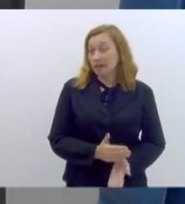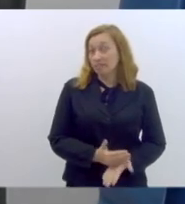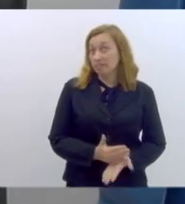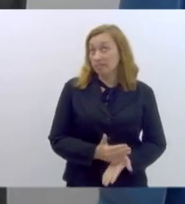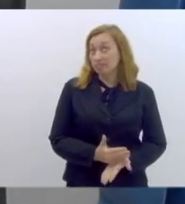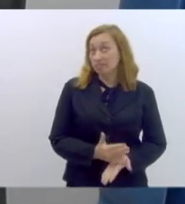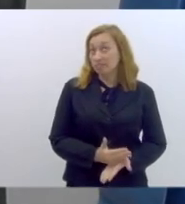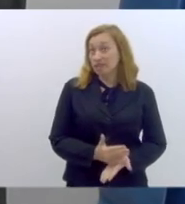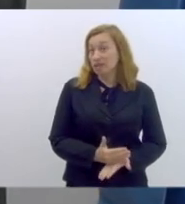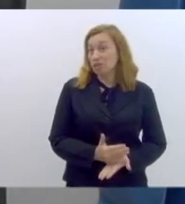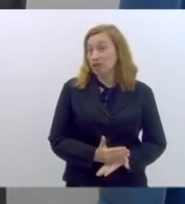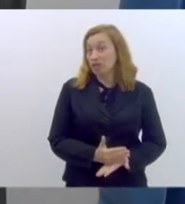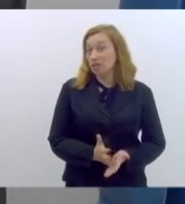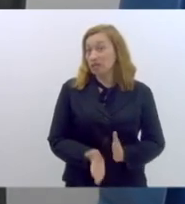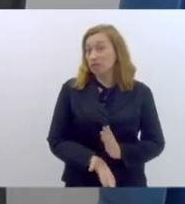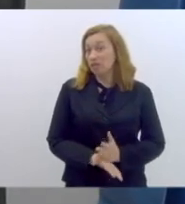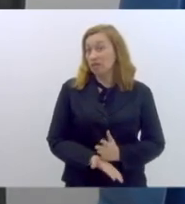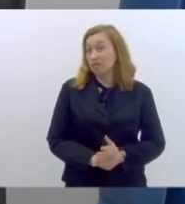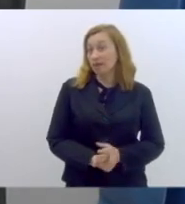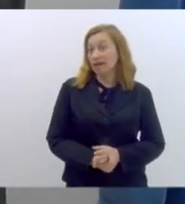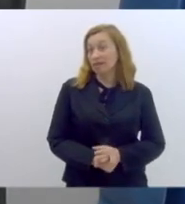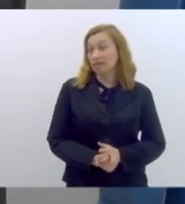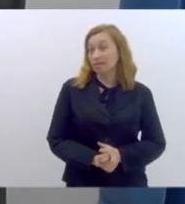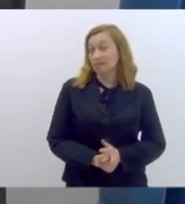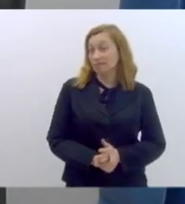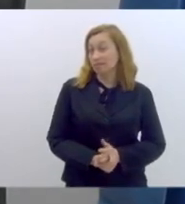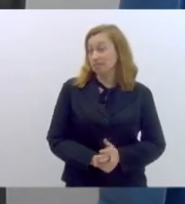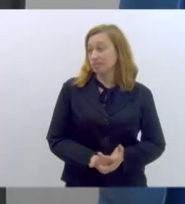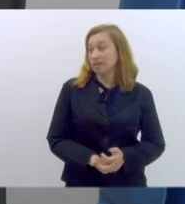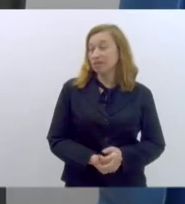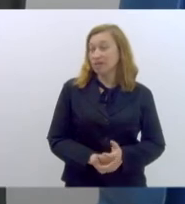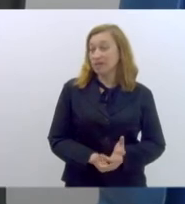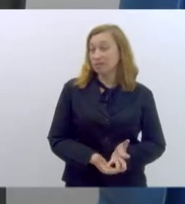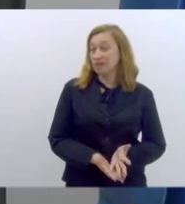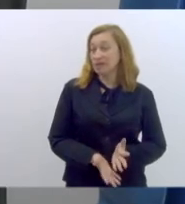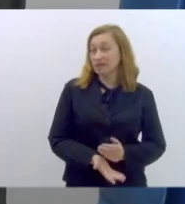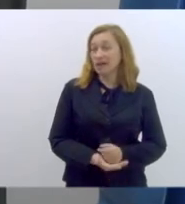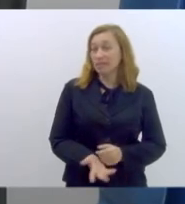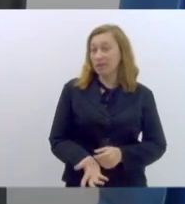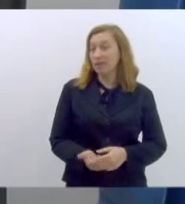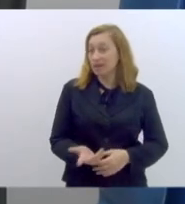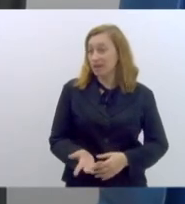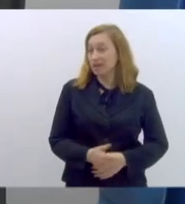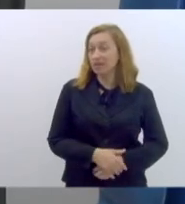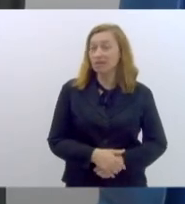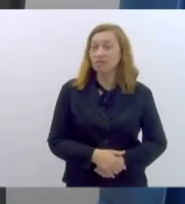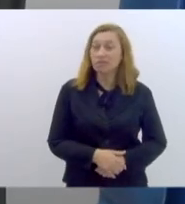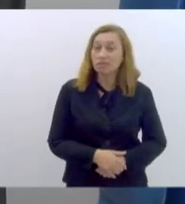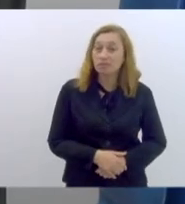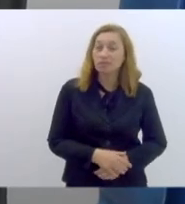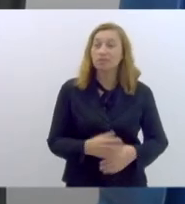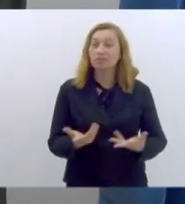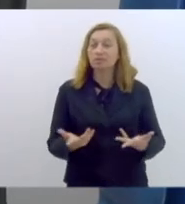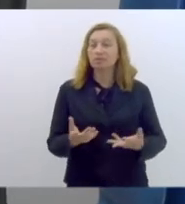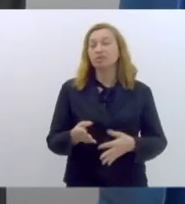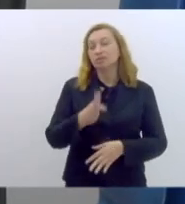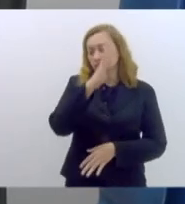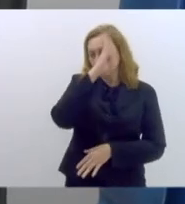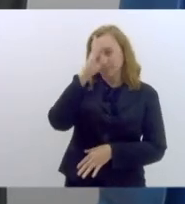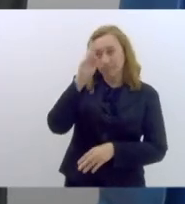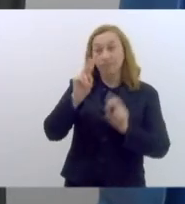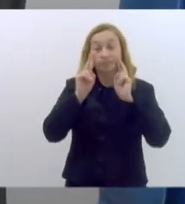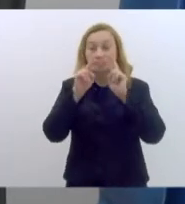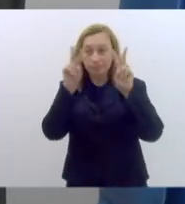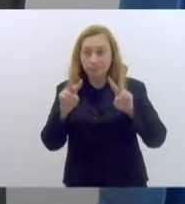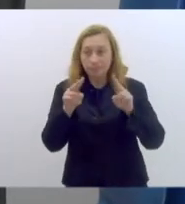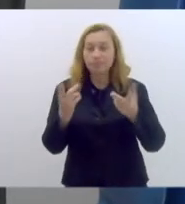Exatamente passar um pouco do mundo real, que é um pouco diferente somente do mundo acadêmico.